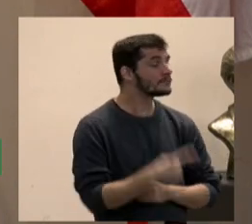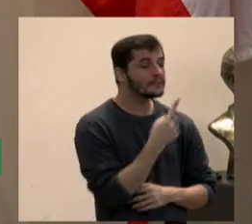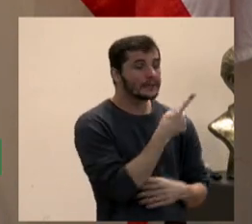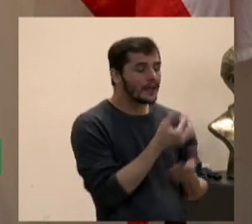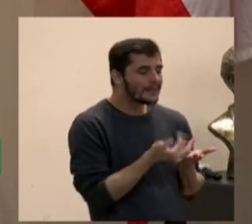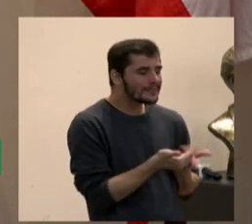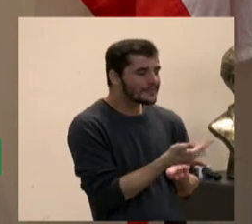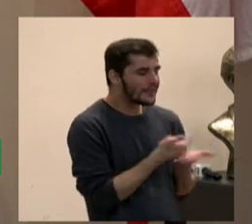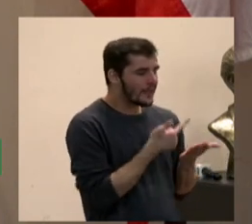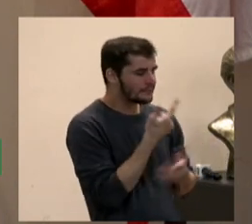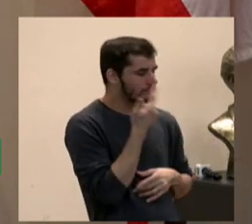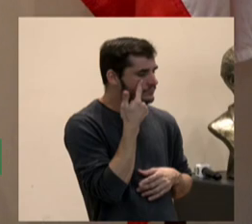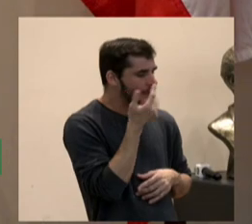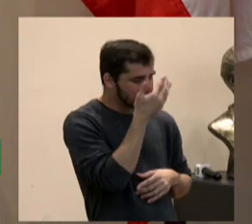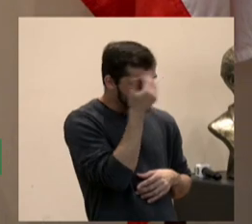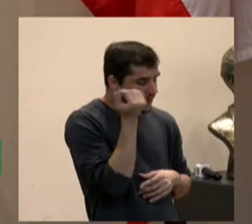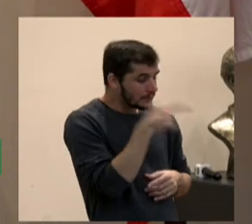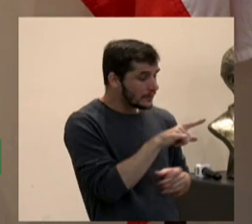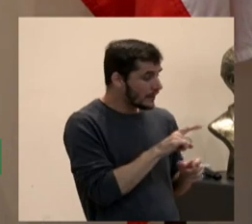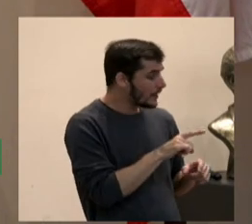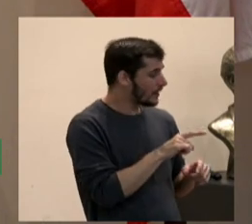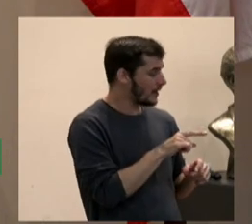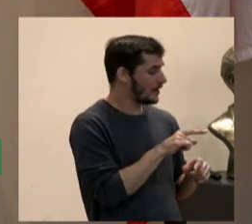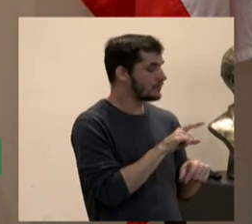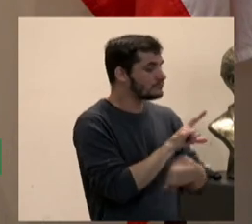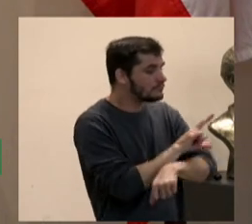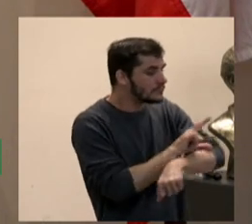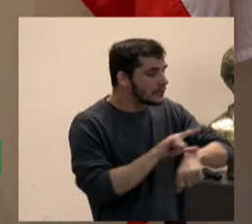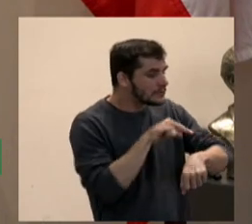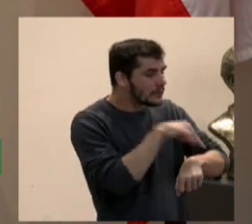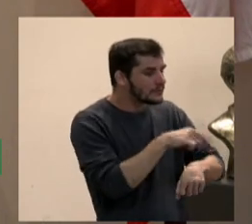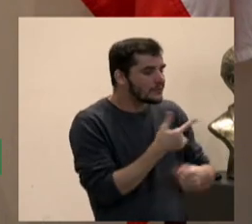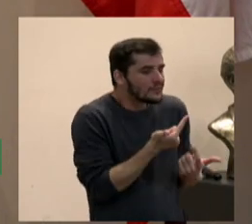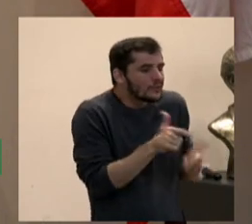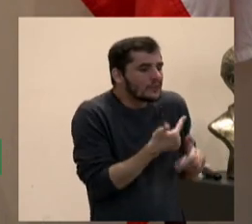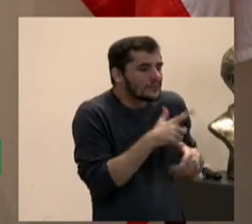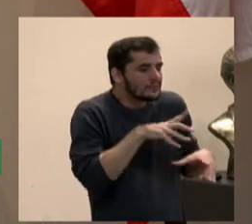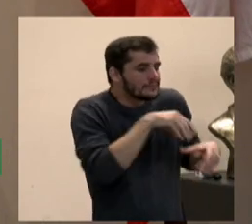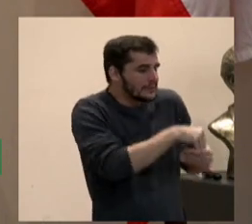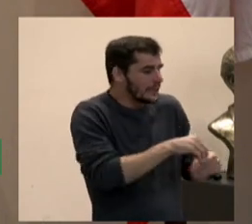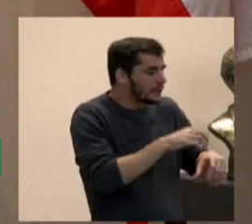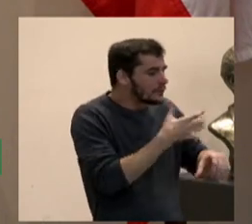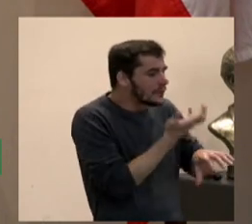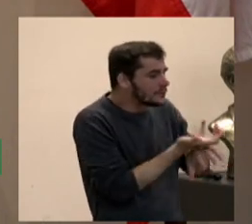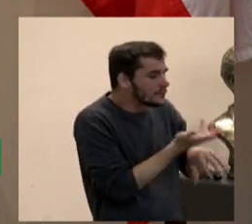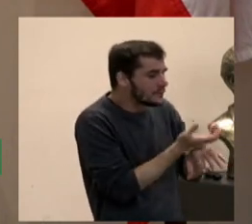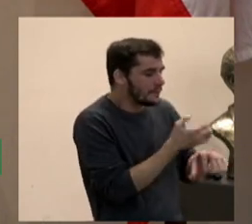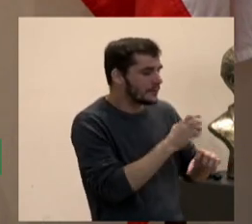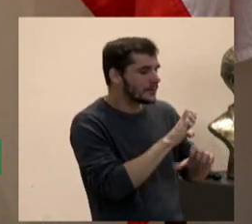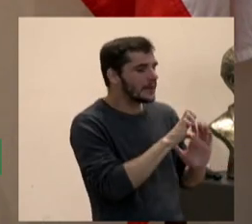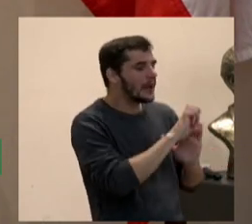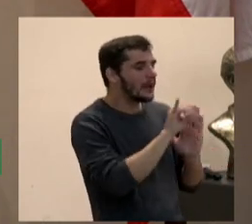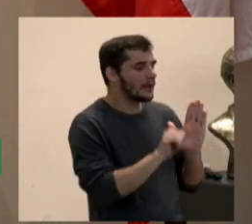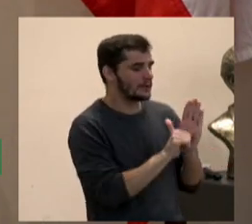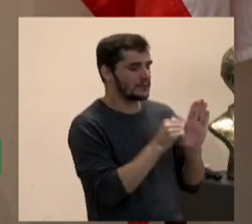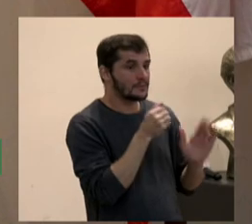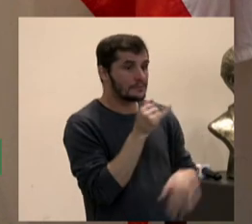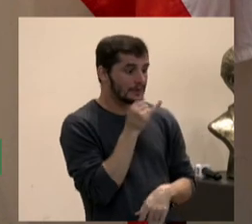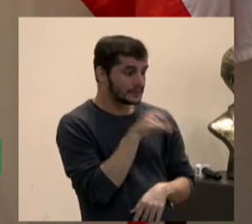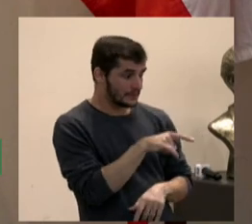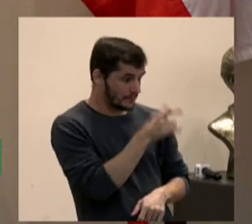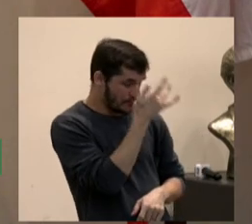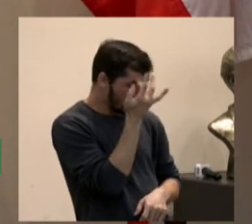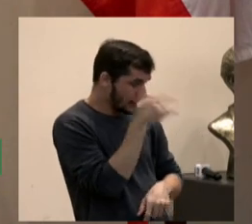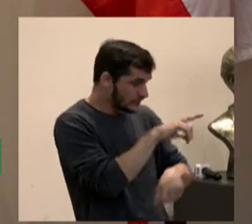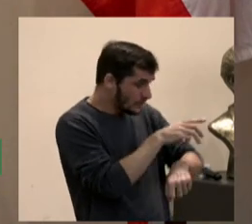esqueci de pegar, não ofertam pelo menos uma disciplina de EJA. Então, o licenciado se